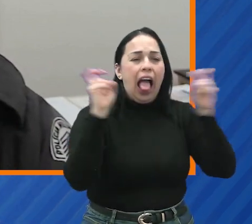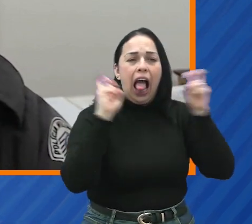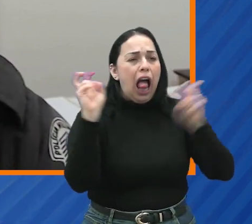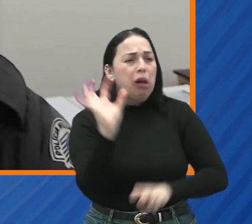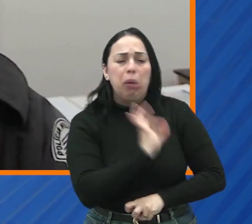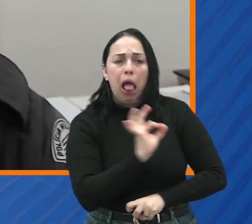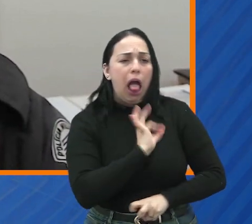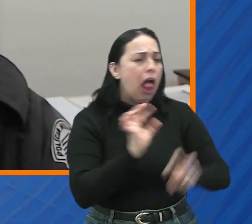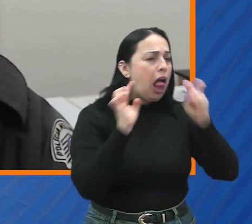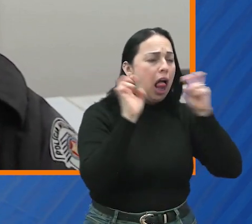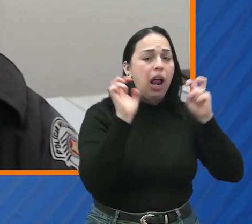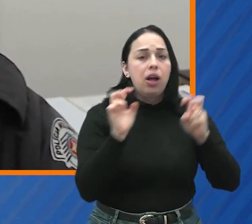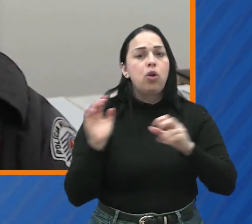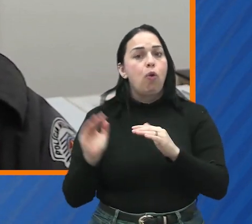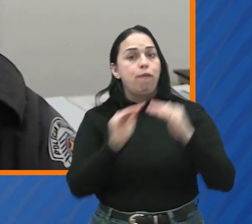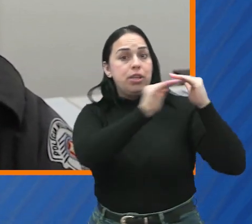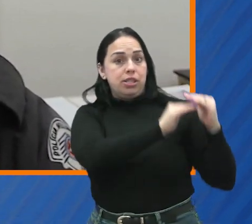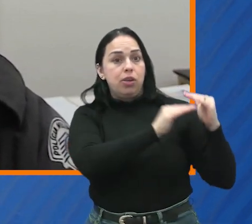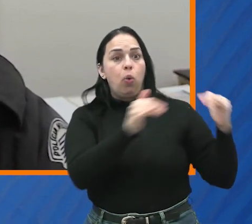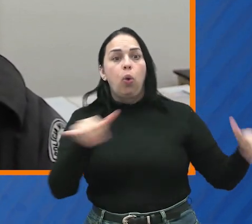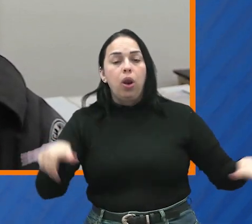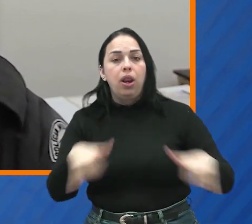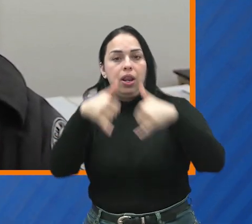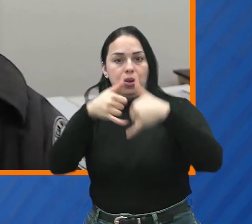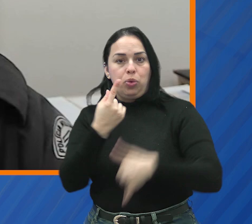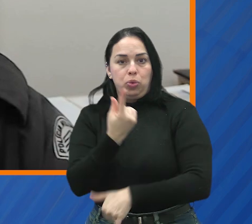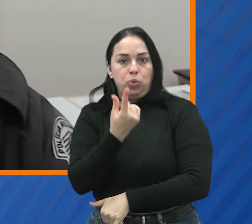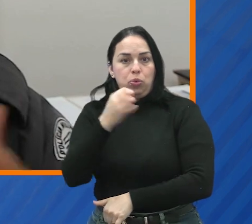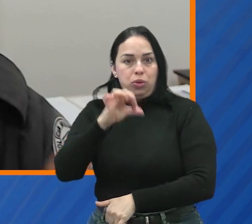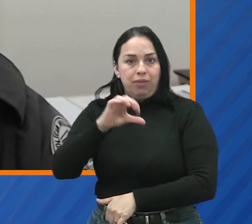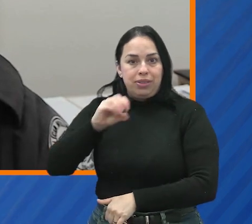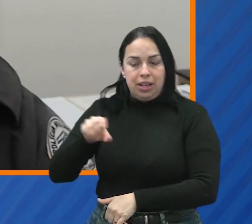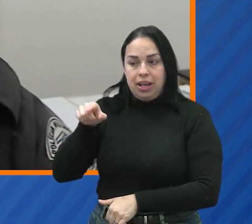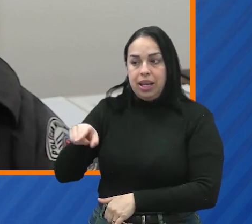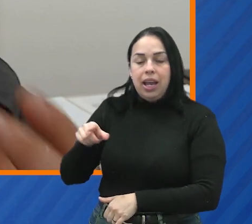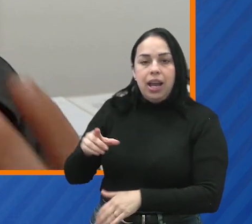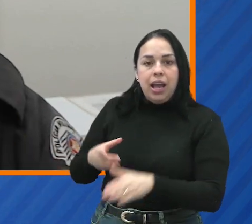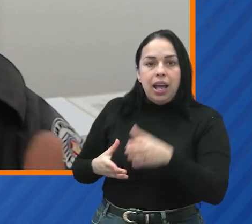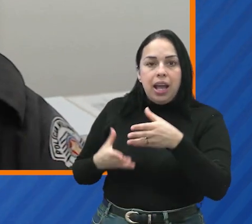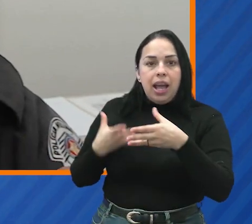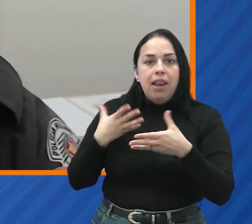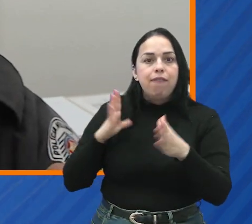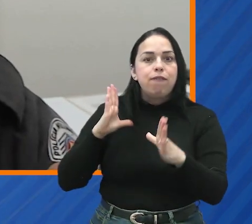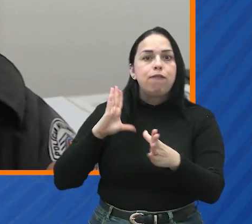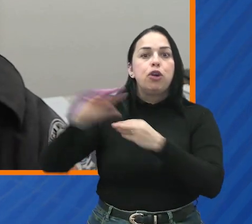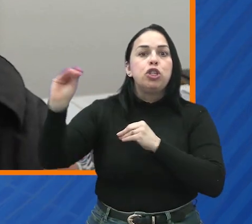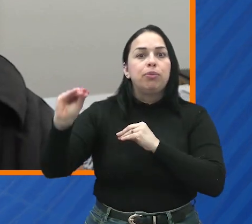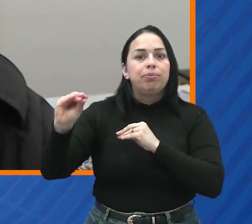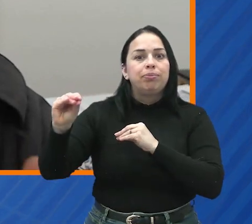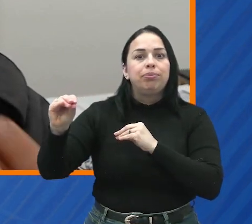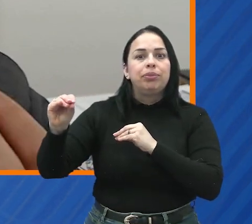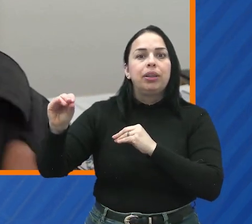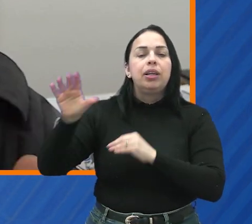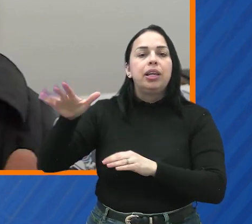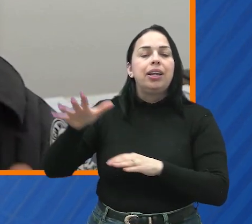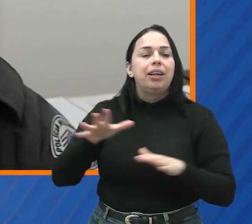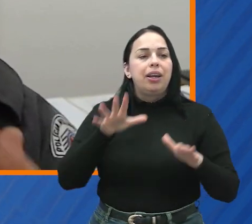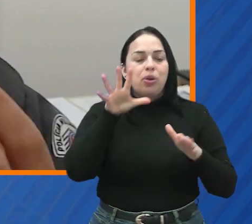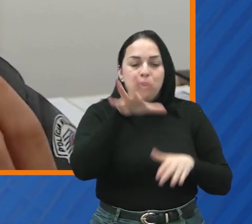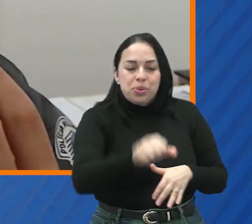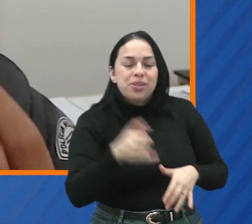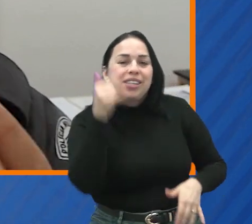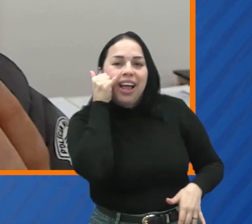gritando polícia na rua. O vizinho acionou o 90. Ele deixou o local com o aparelho da vítima. A